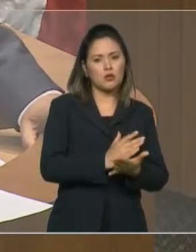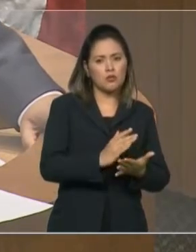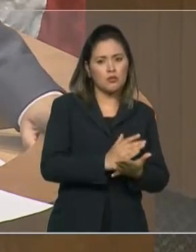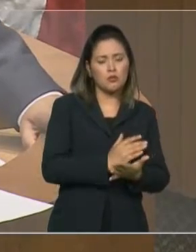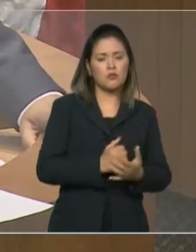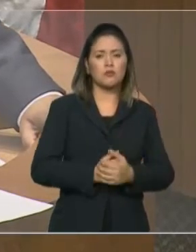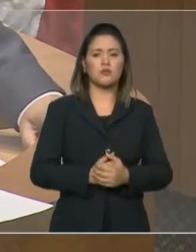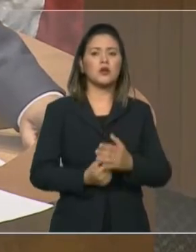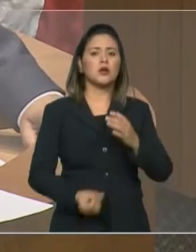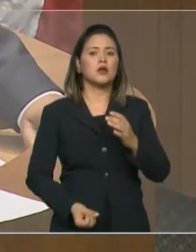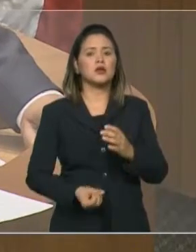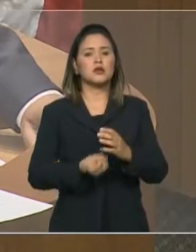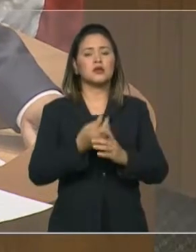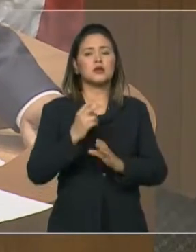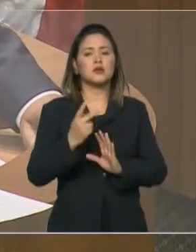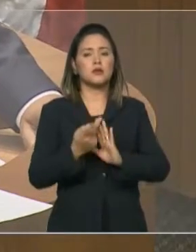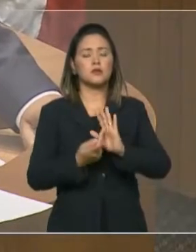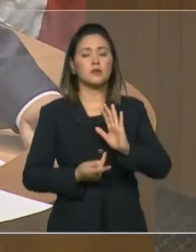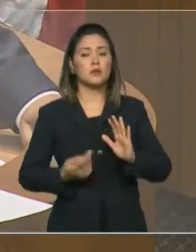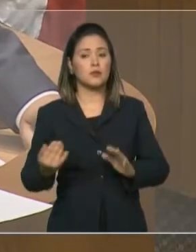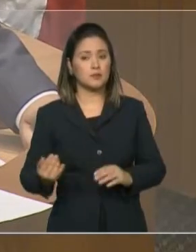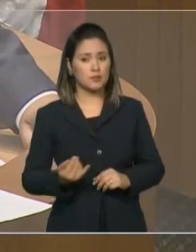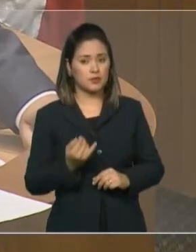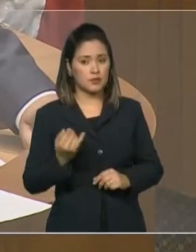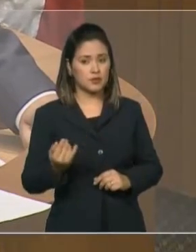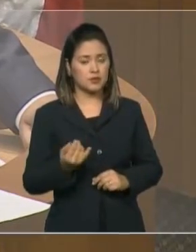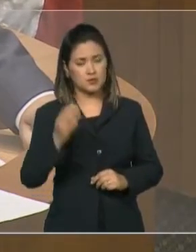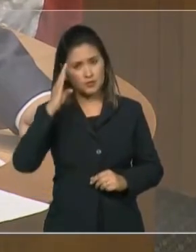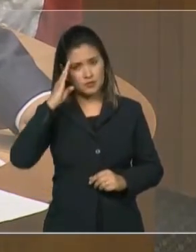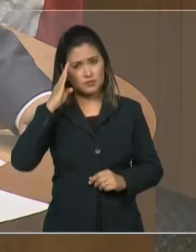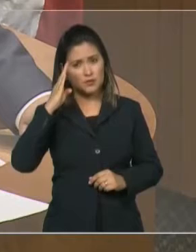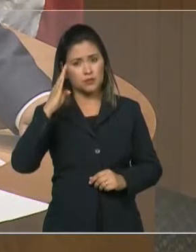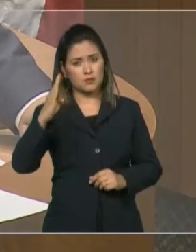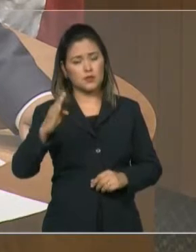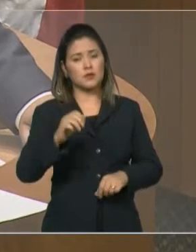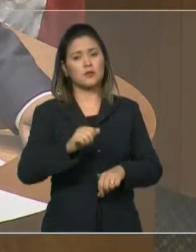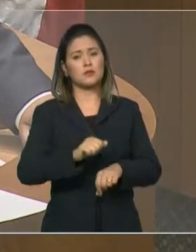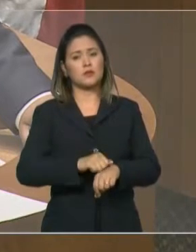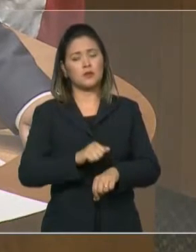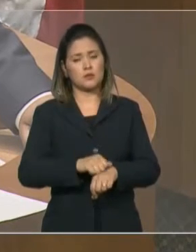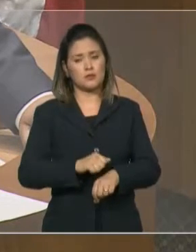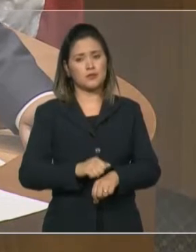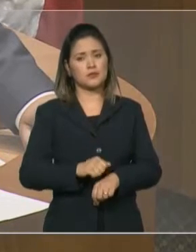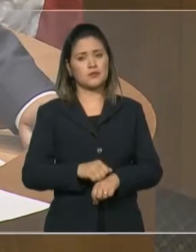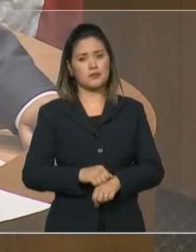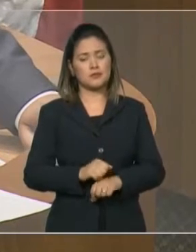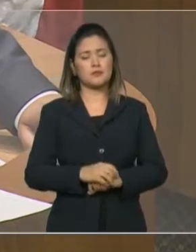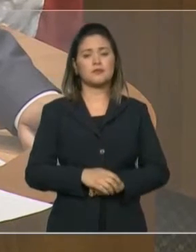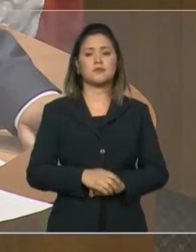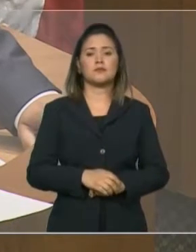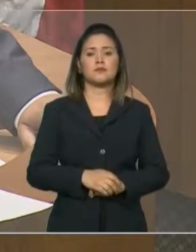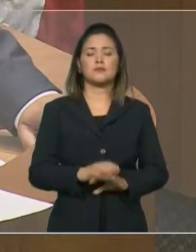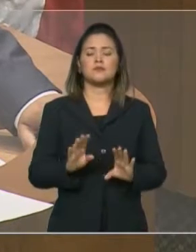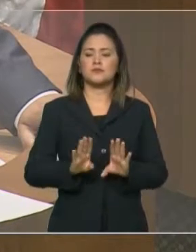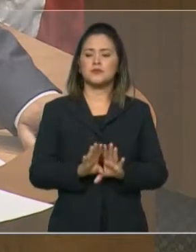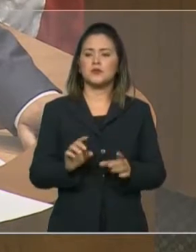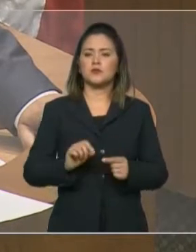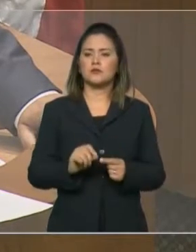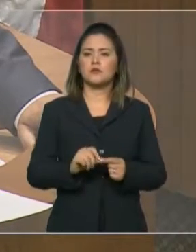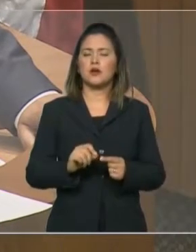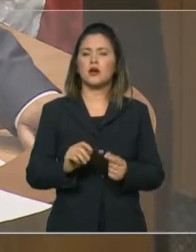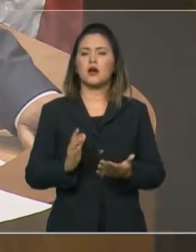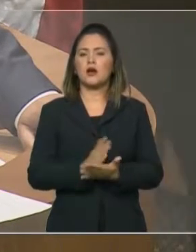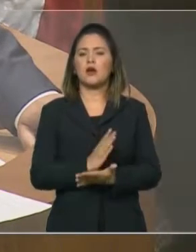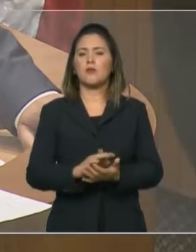programas importantes, sobretudo para a comunidade de baixa renda, e que faz ajustes